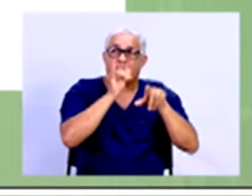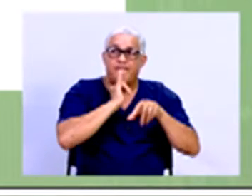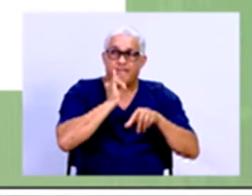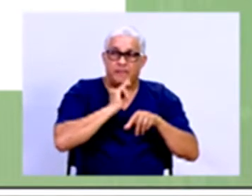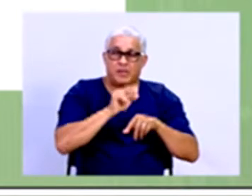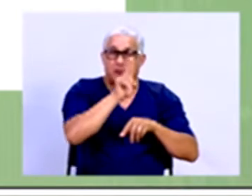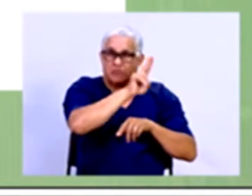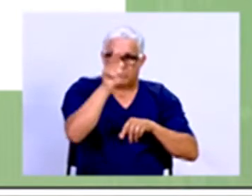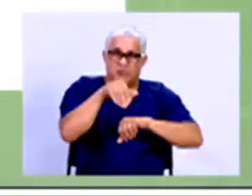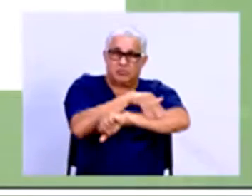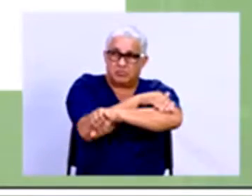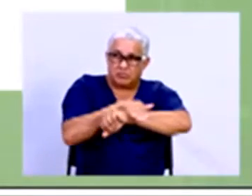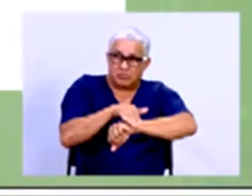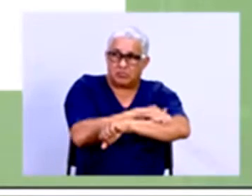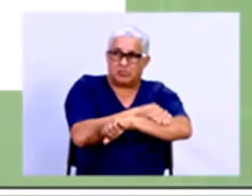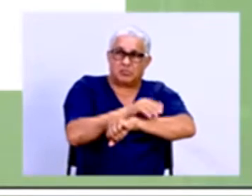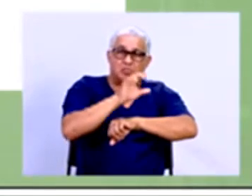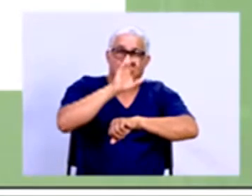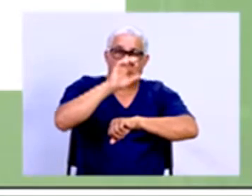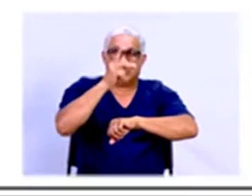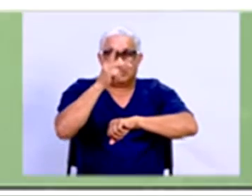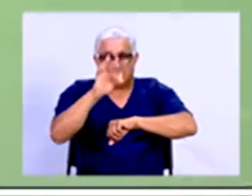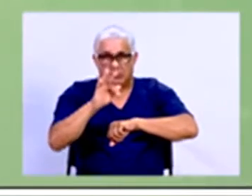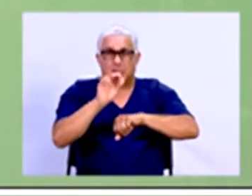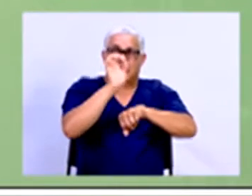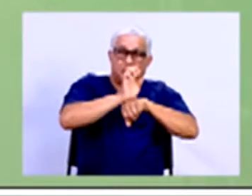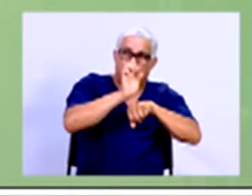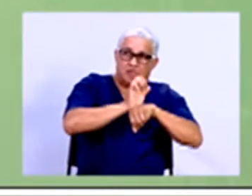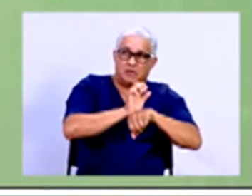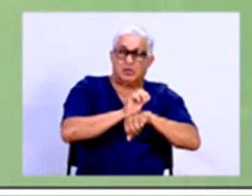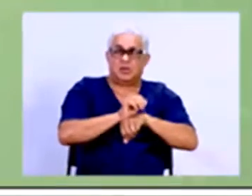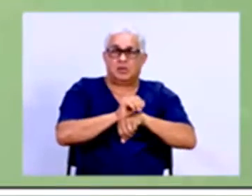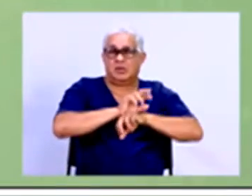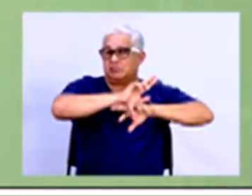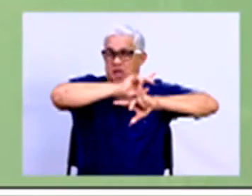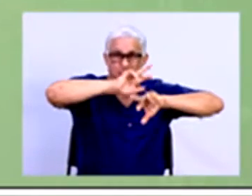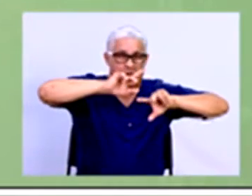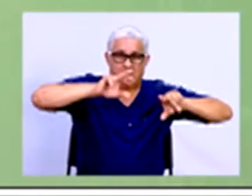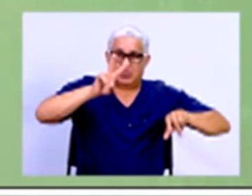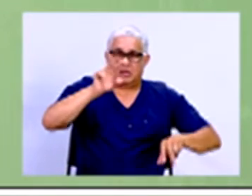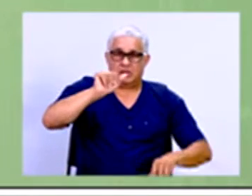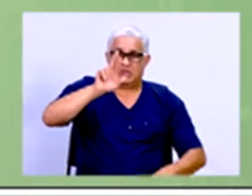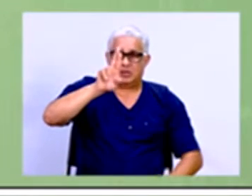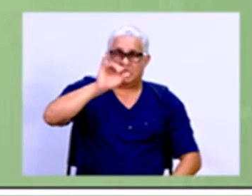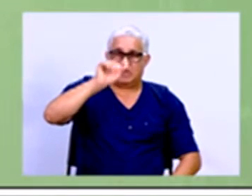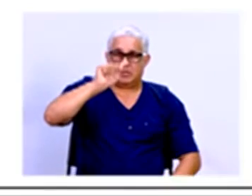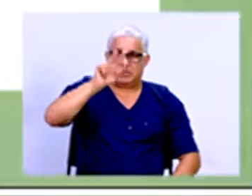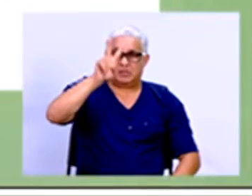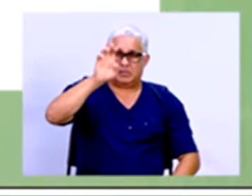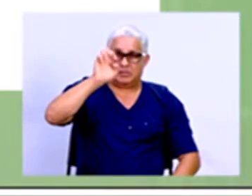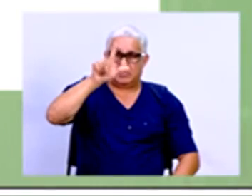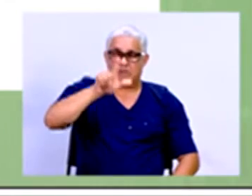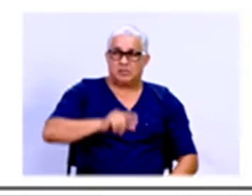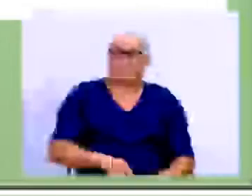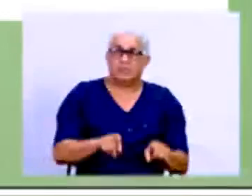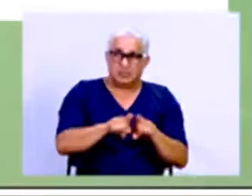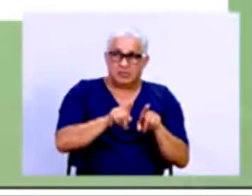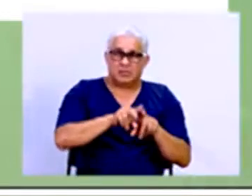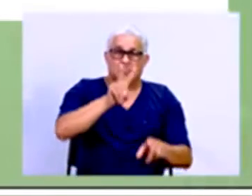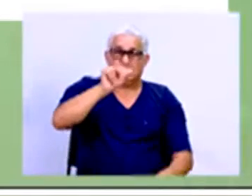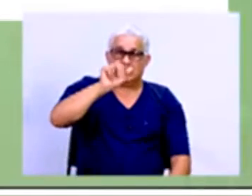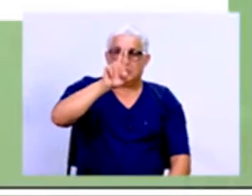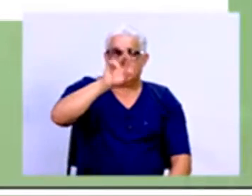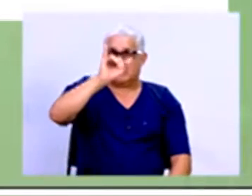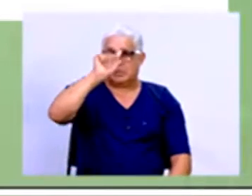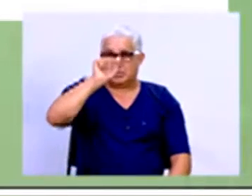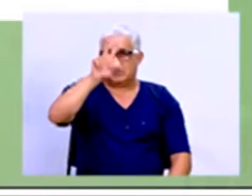variável nome, ender, CPF, estado, enfim, criamos várias variáveis aqui para a gente poder trabalhar. E essas variáveis,